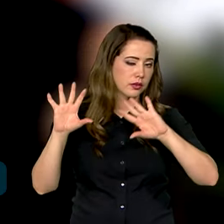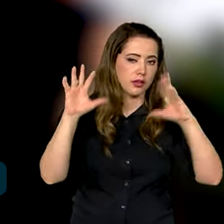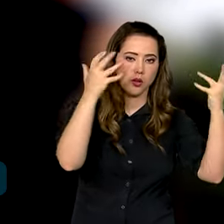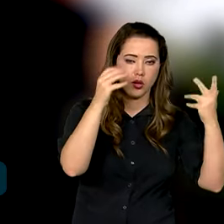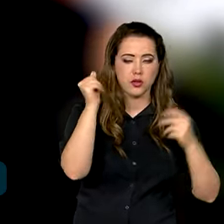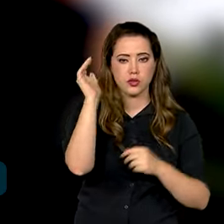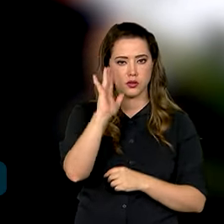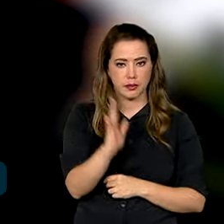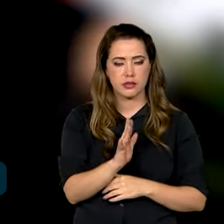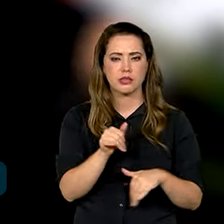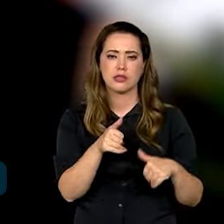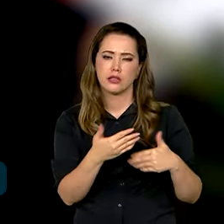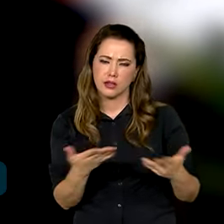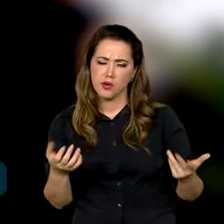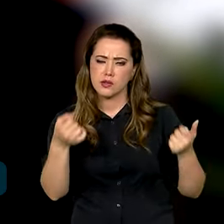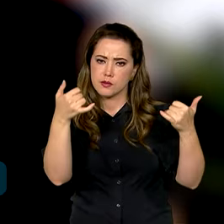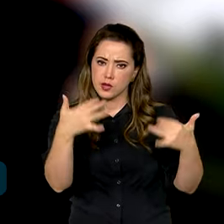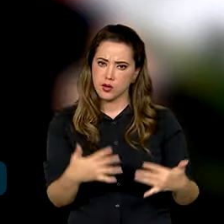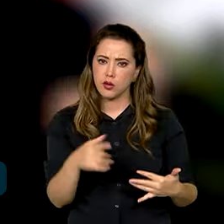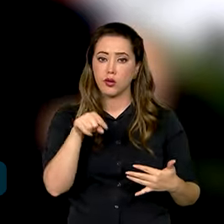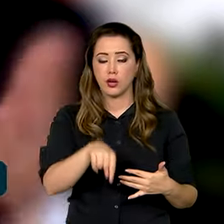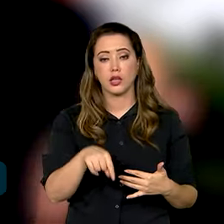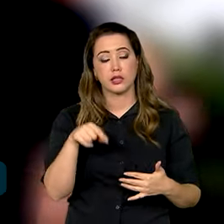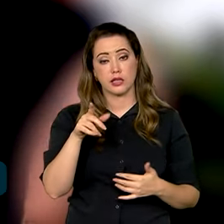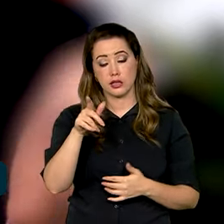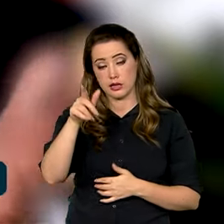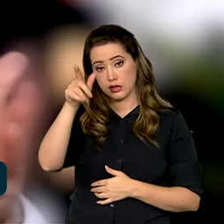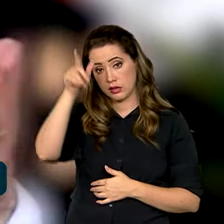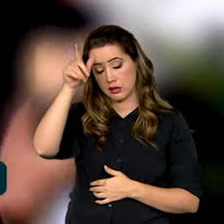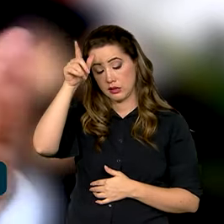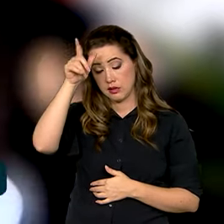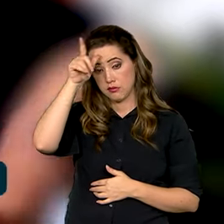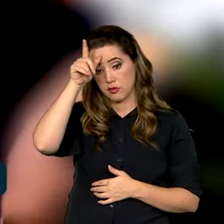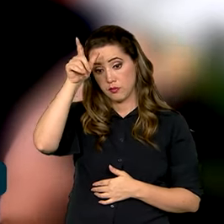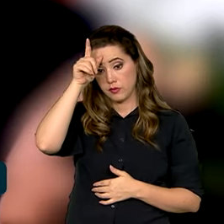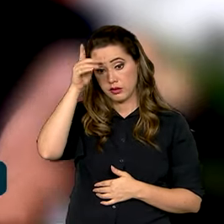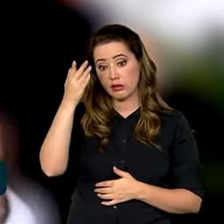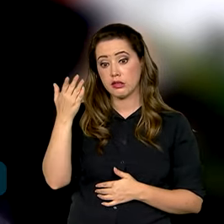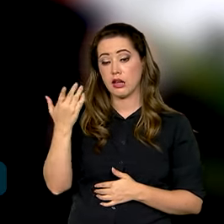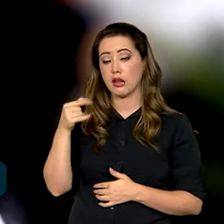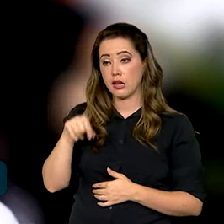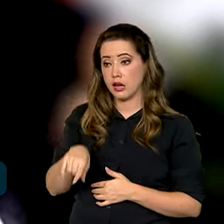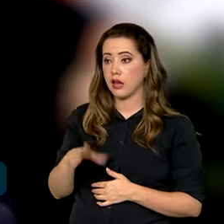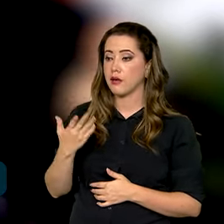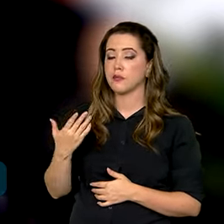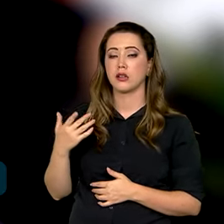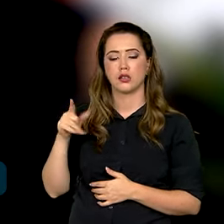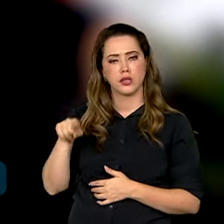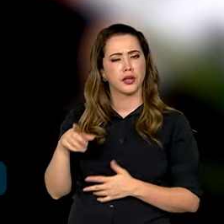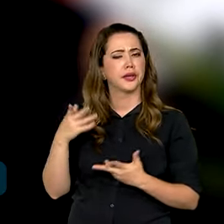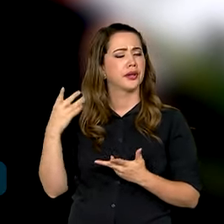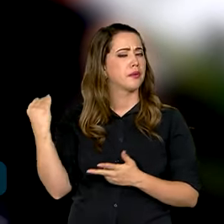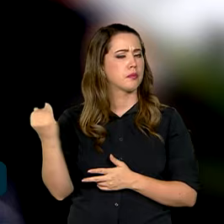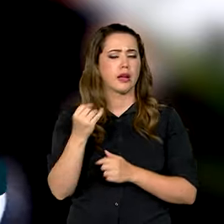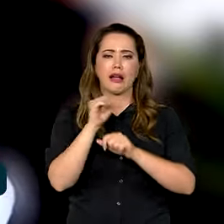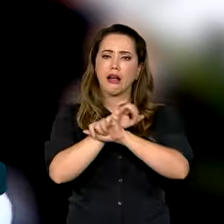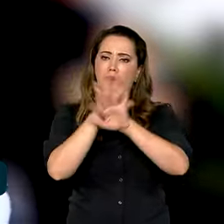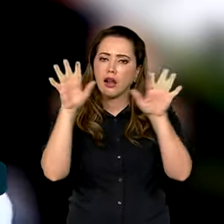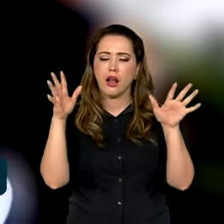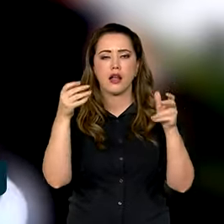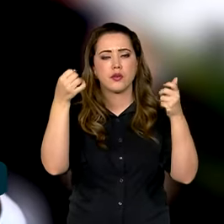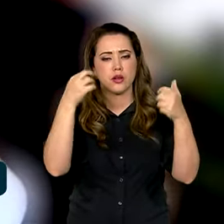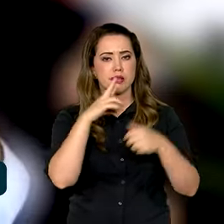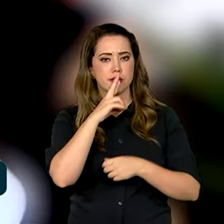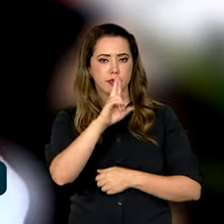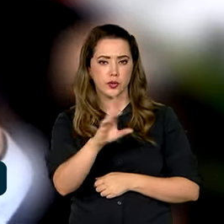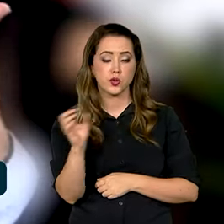Brasil. E como o senhor disse, aqui na Alemanha, o chanceler Olaf Scholz não poderia ter sido mais claro. Haverá